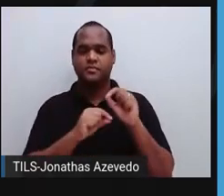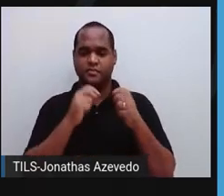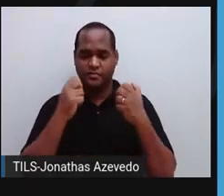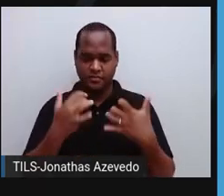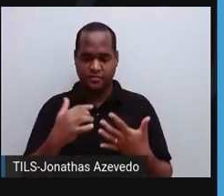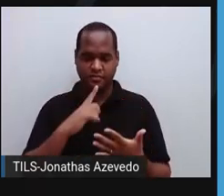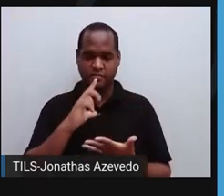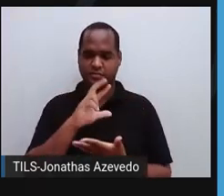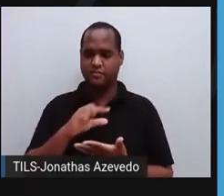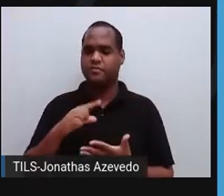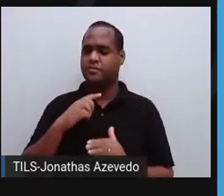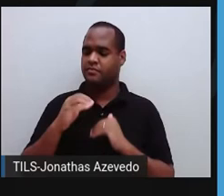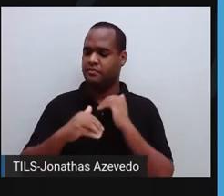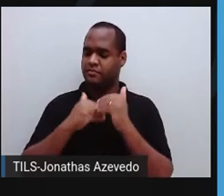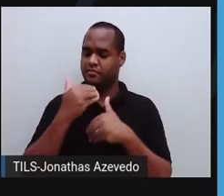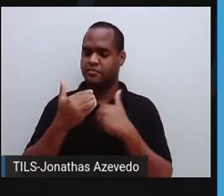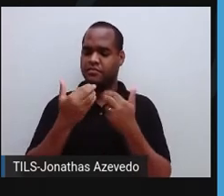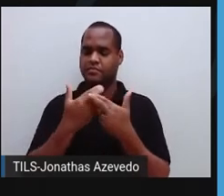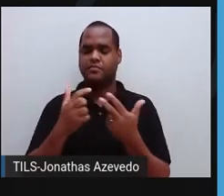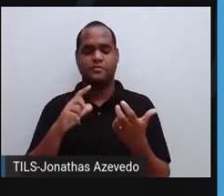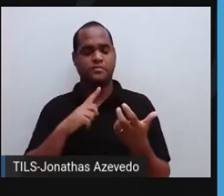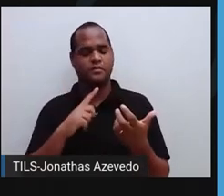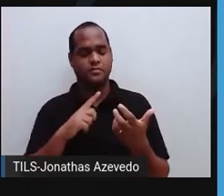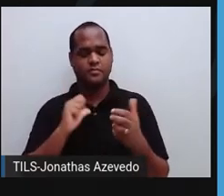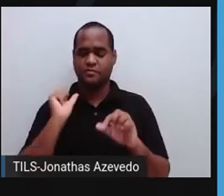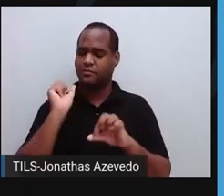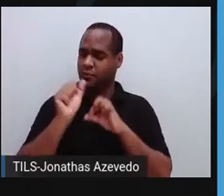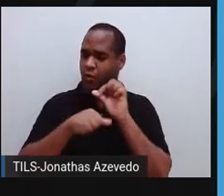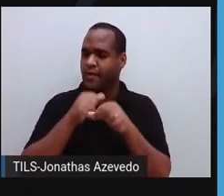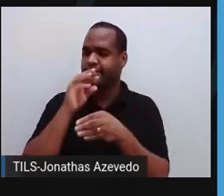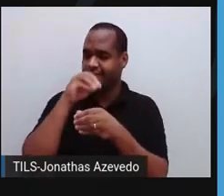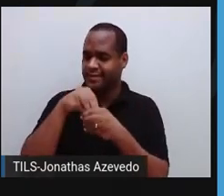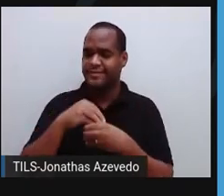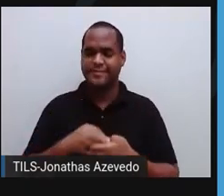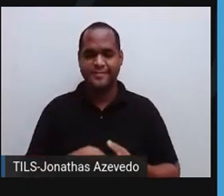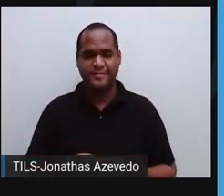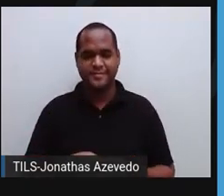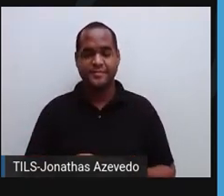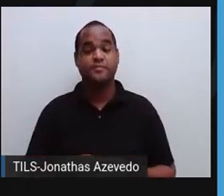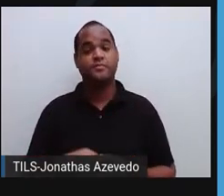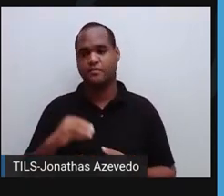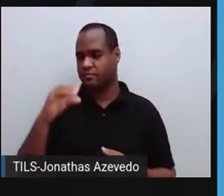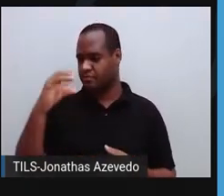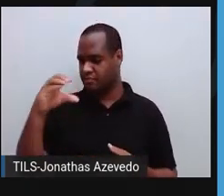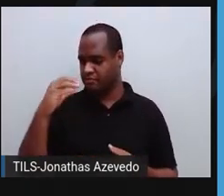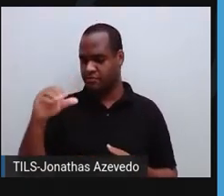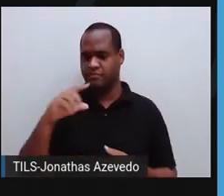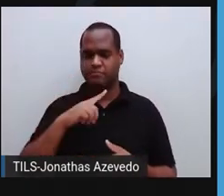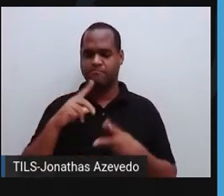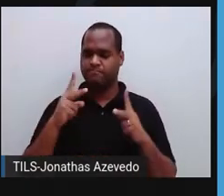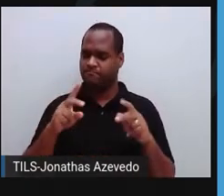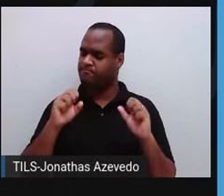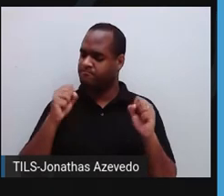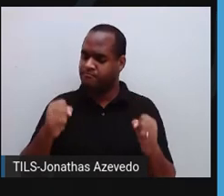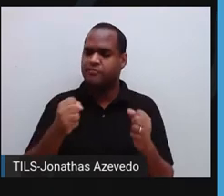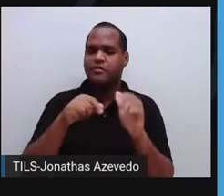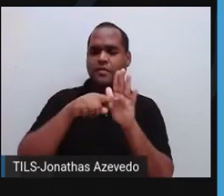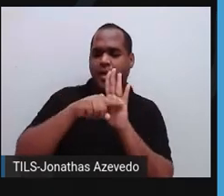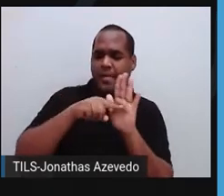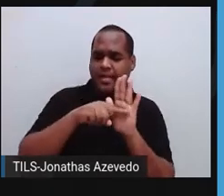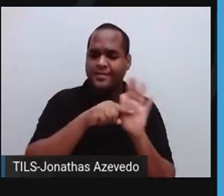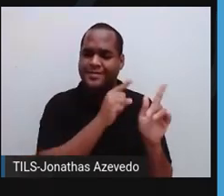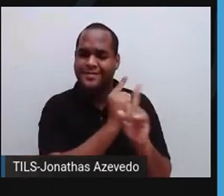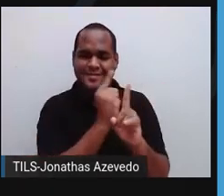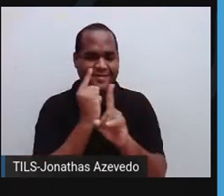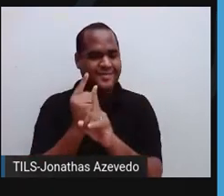essa evolução interna, essa mudança interna. Essa ciência foi continuando, as pesquisas foram continuando.